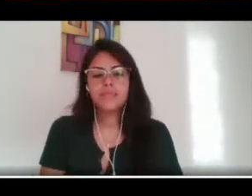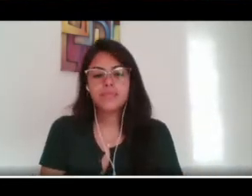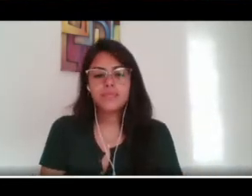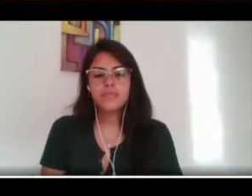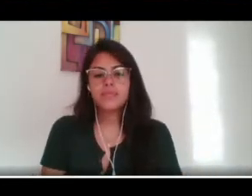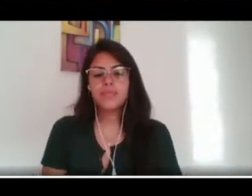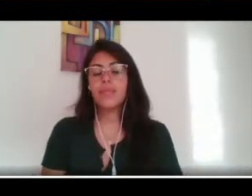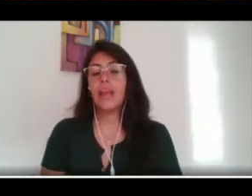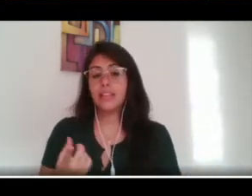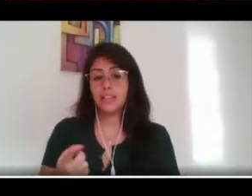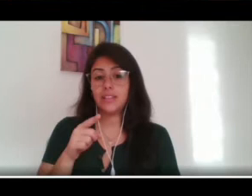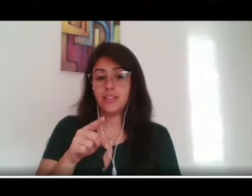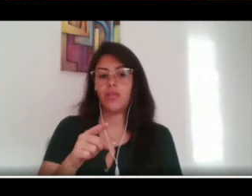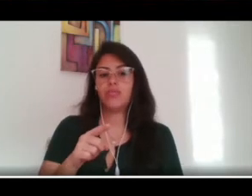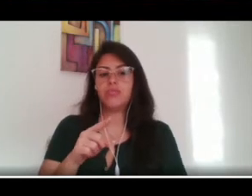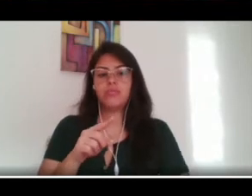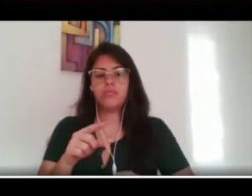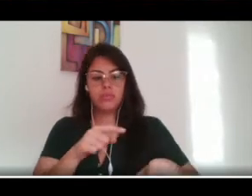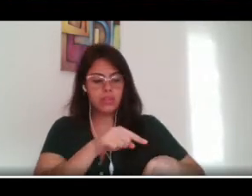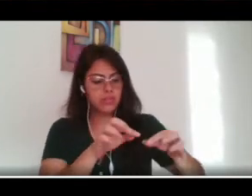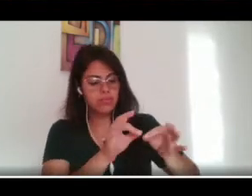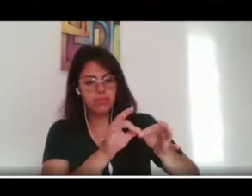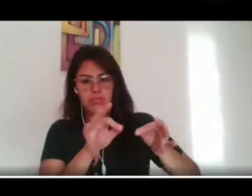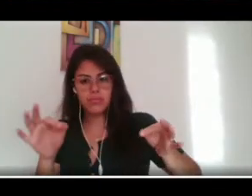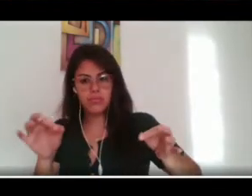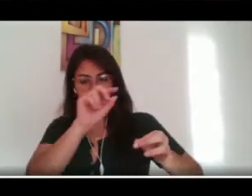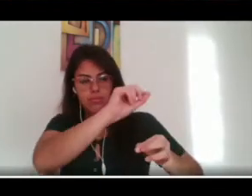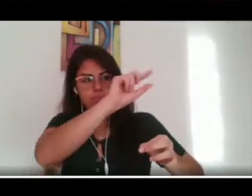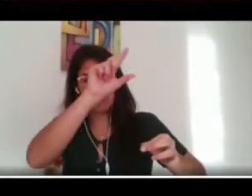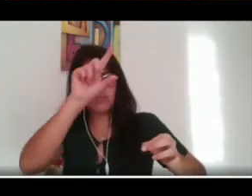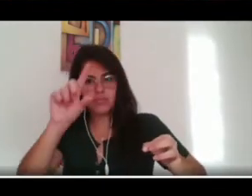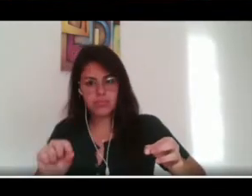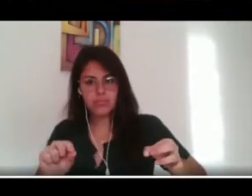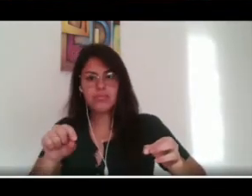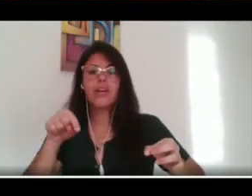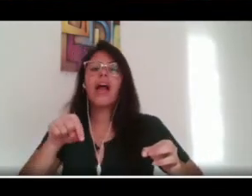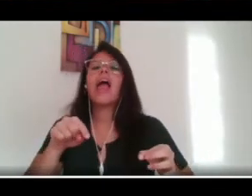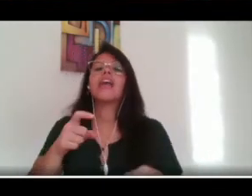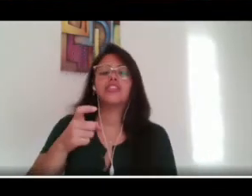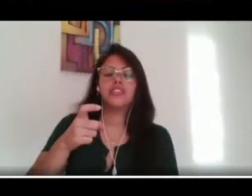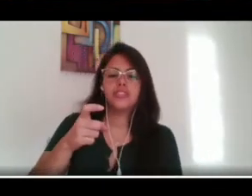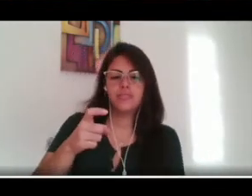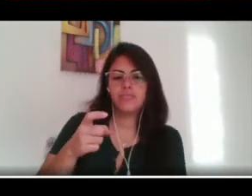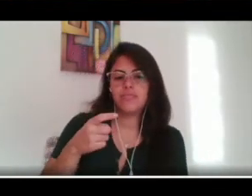que vai ser igual a 95 centímetros por segundo